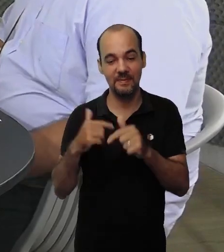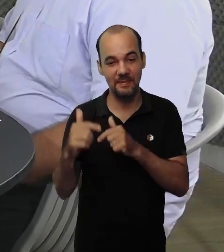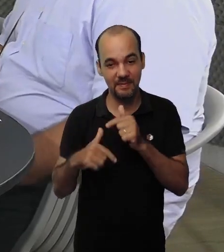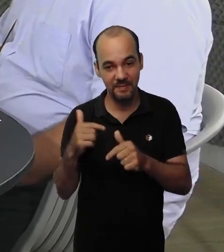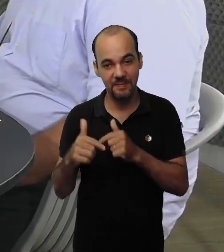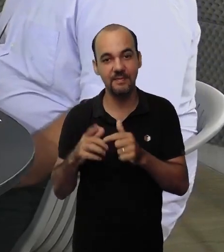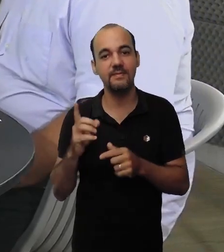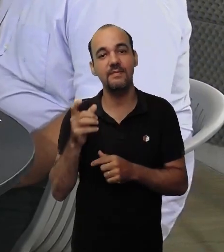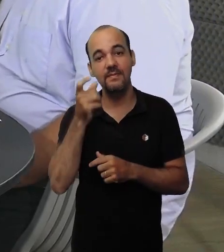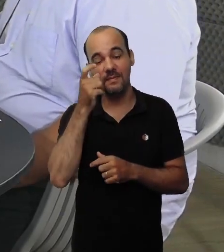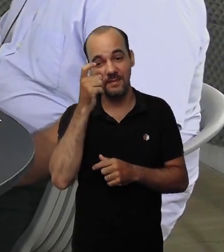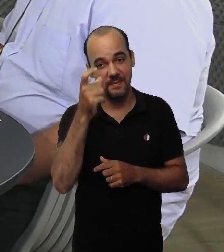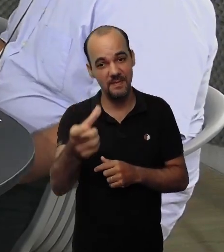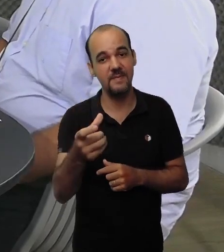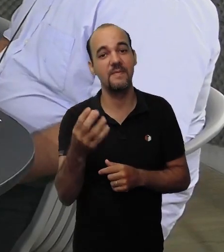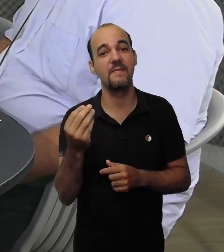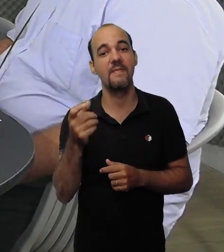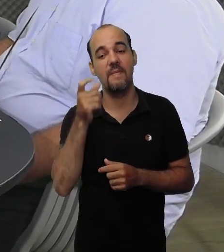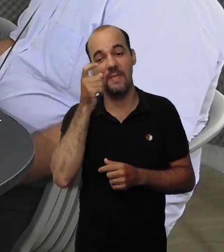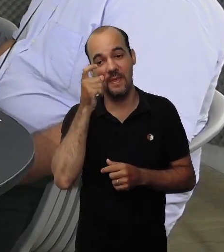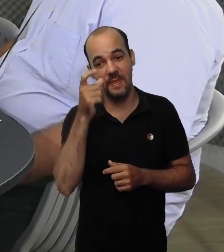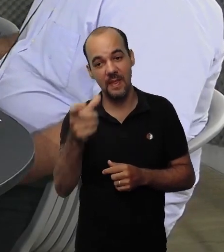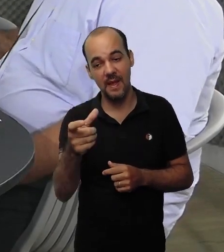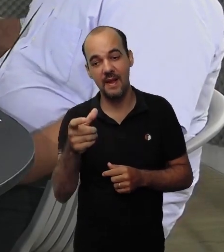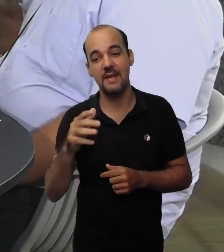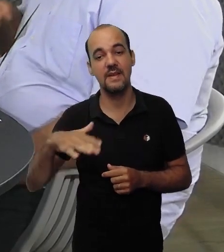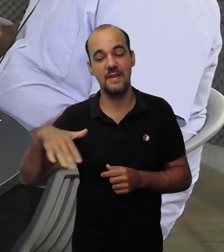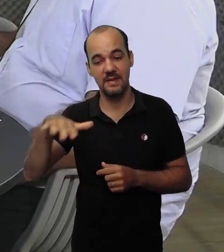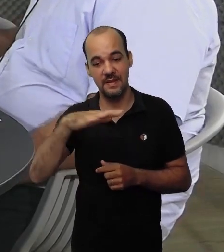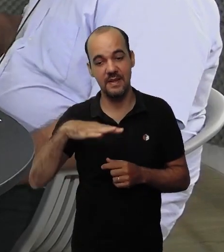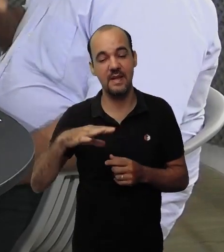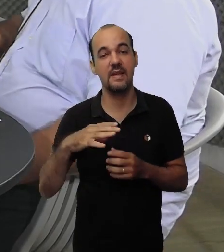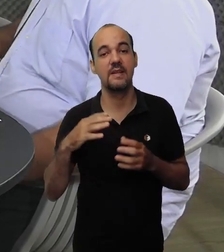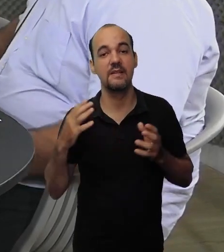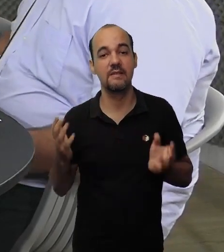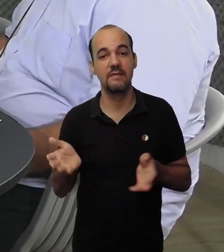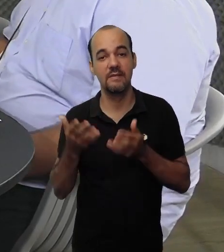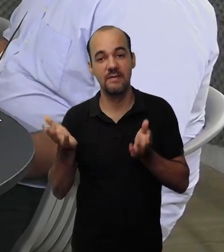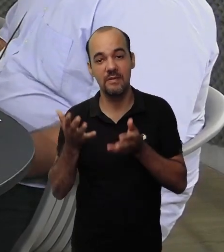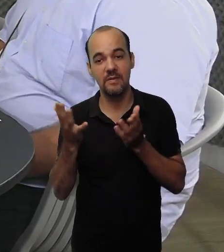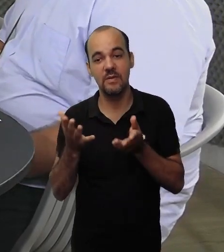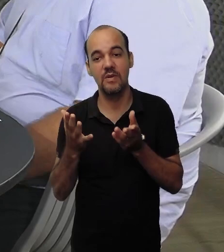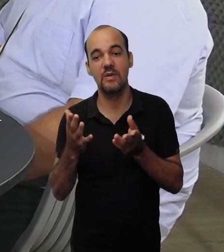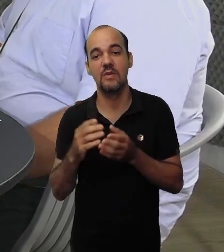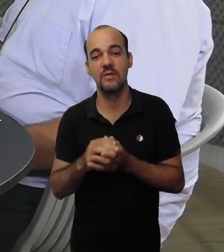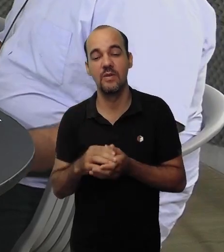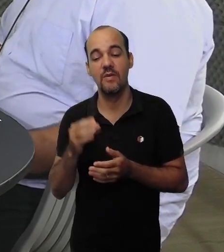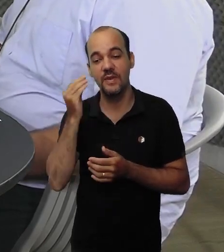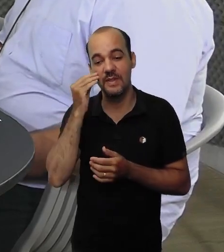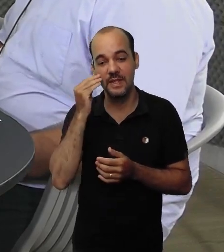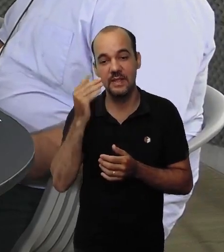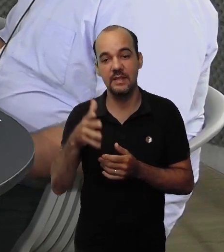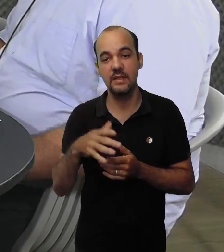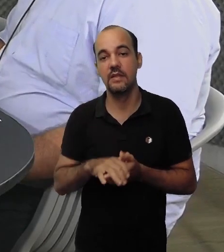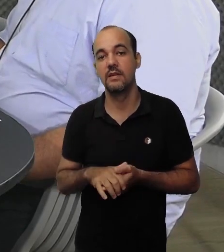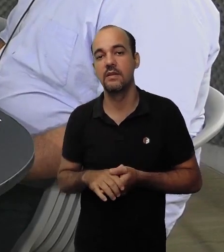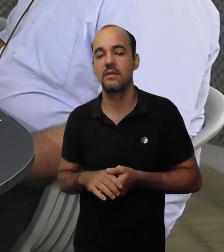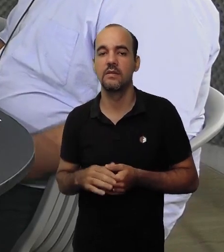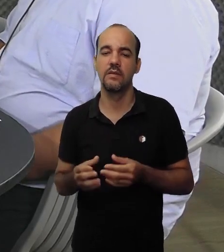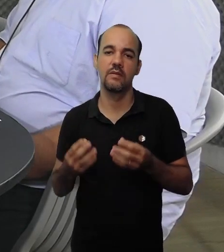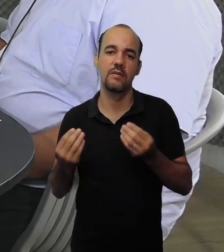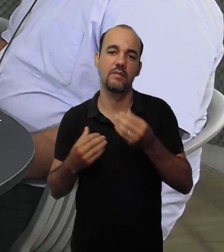É muito interessante pra gente, então a gente vai correr atrás no que tange a gente. Sim. A gente vai tentar. Quero